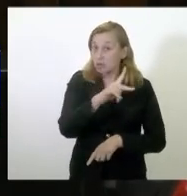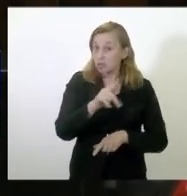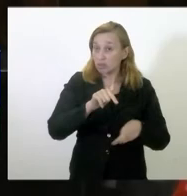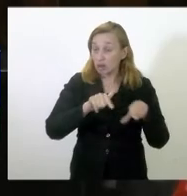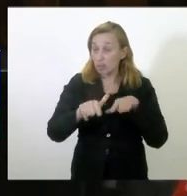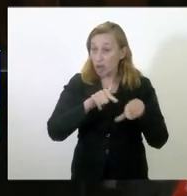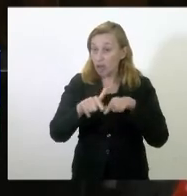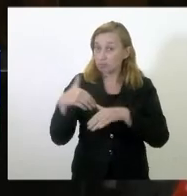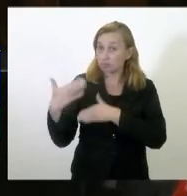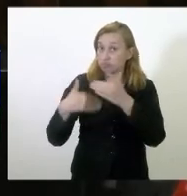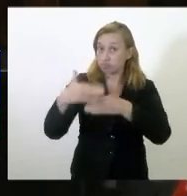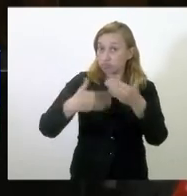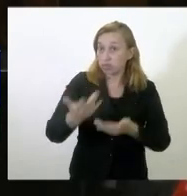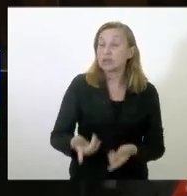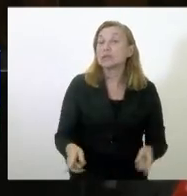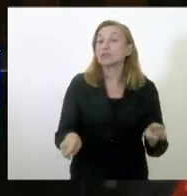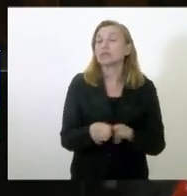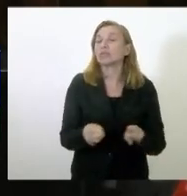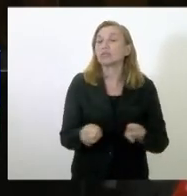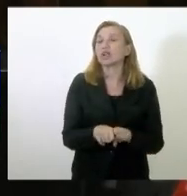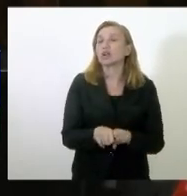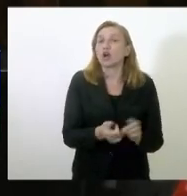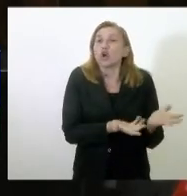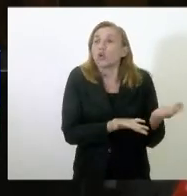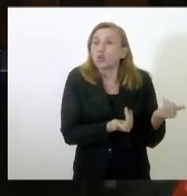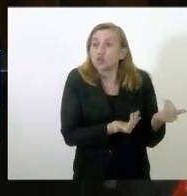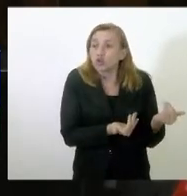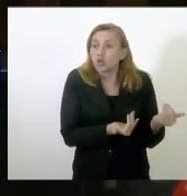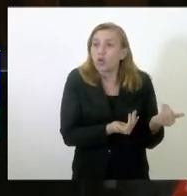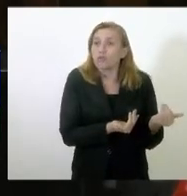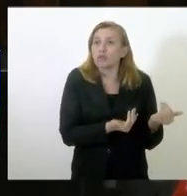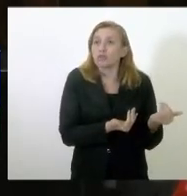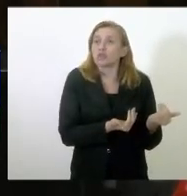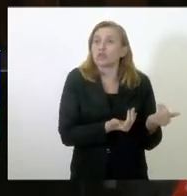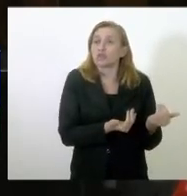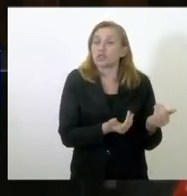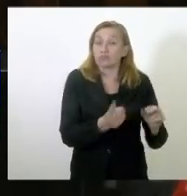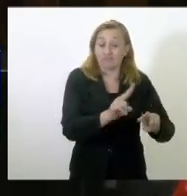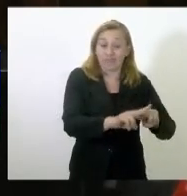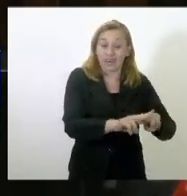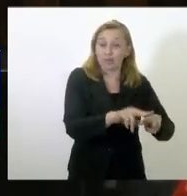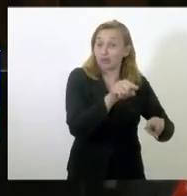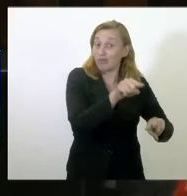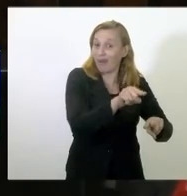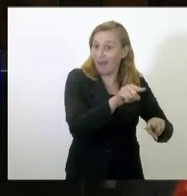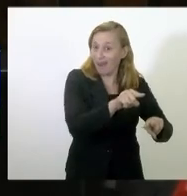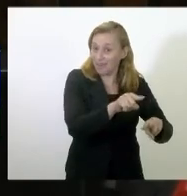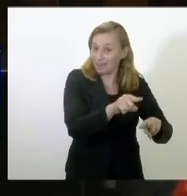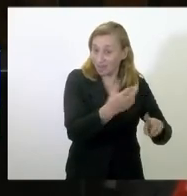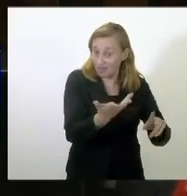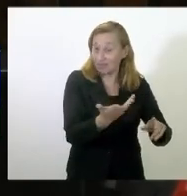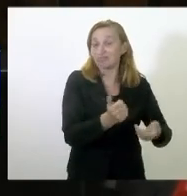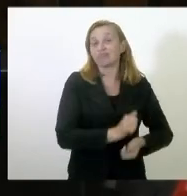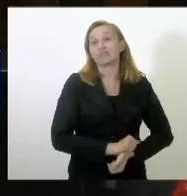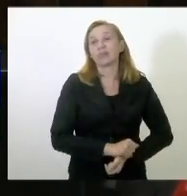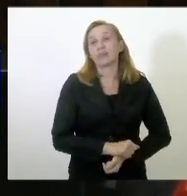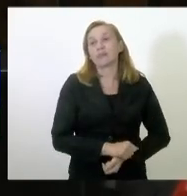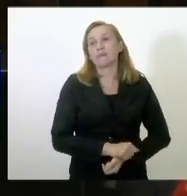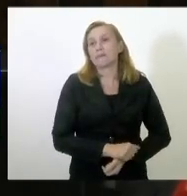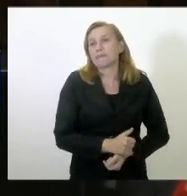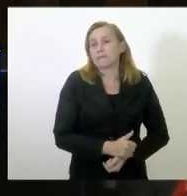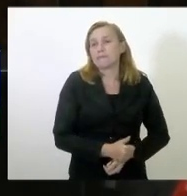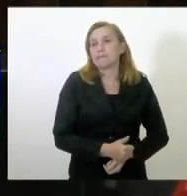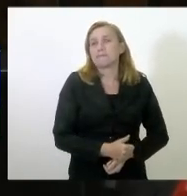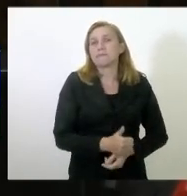pelos internos, pelos jovens que ali estavam, cumprindo as suas medidas em razão de uma